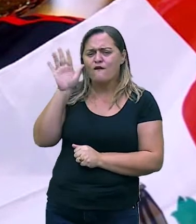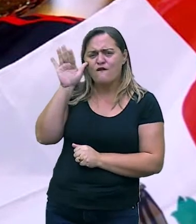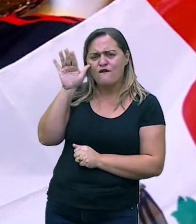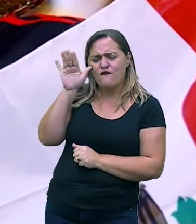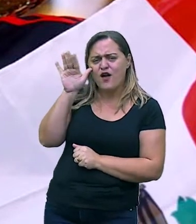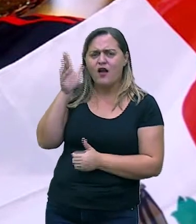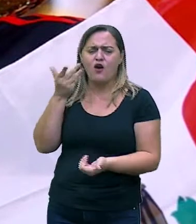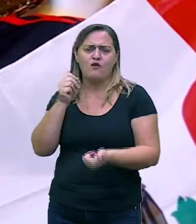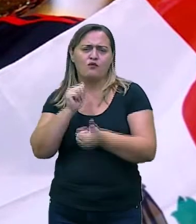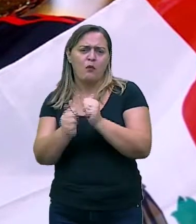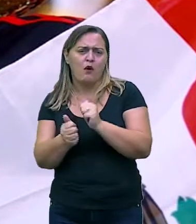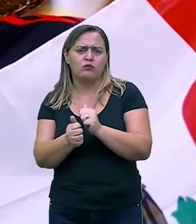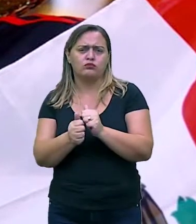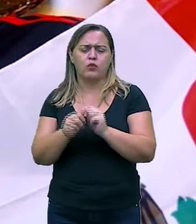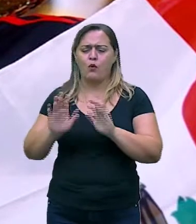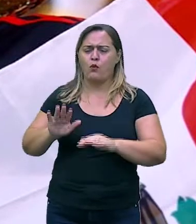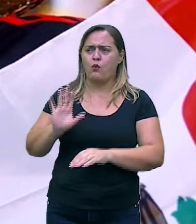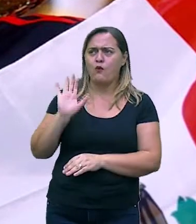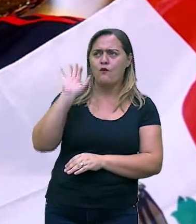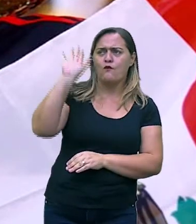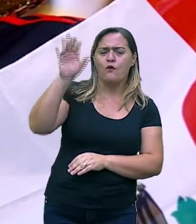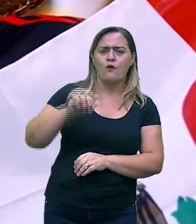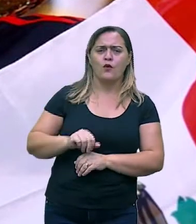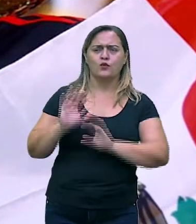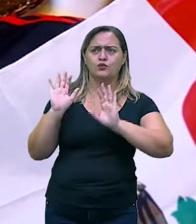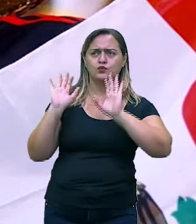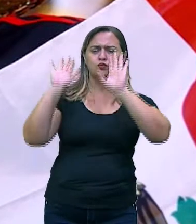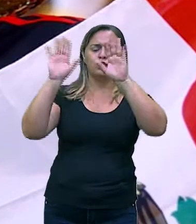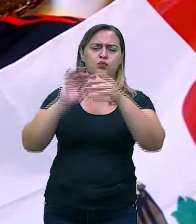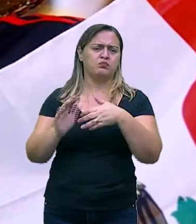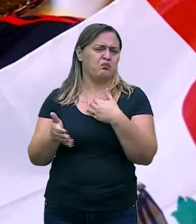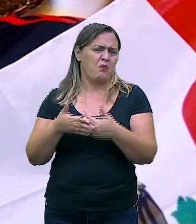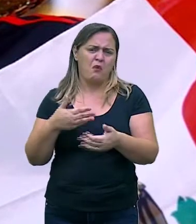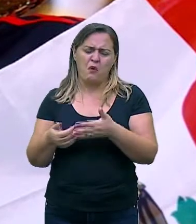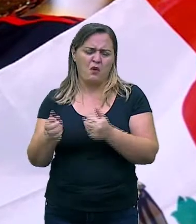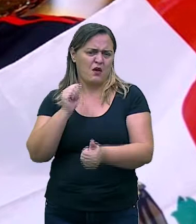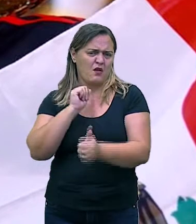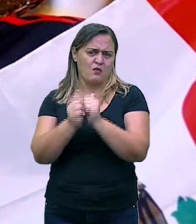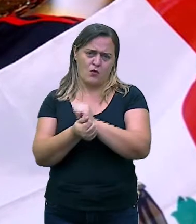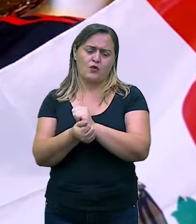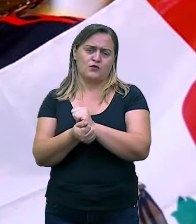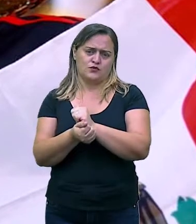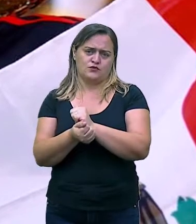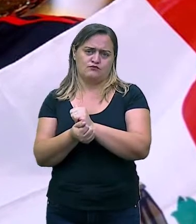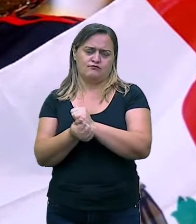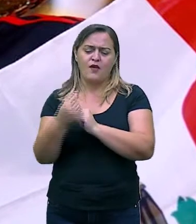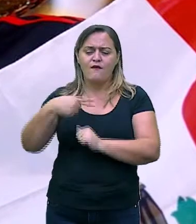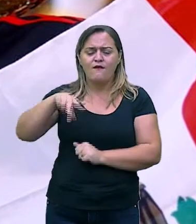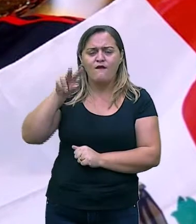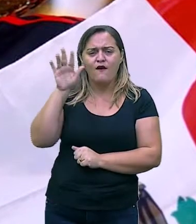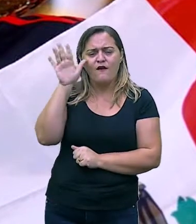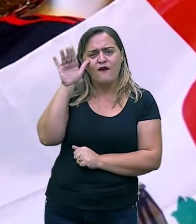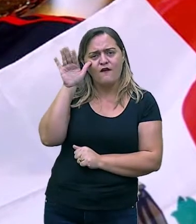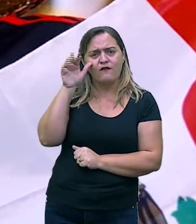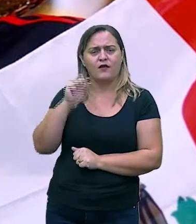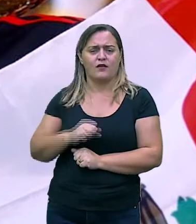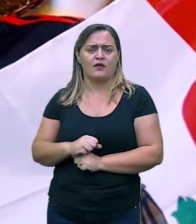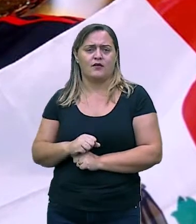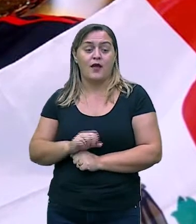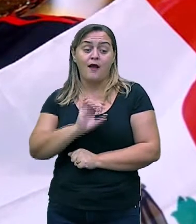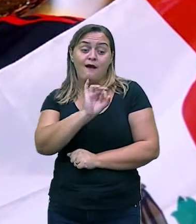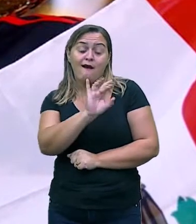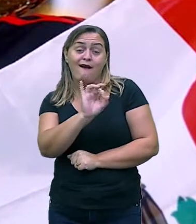vôlei, de basquete, nos jogos, vamos dizer assim, no geral. Mas quem gosta de ir ao estádio, ver um jogo de futebol, você vai ver que